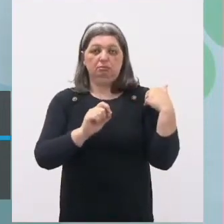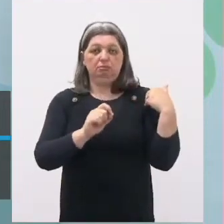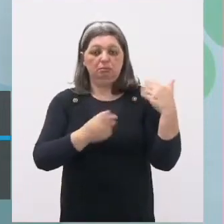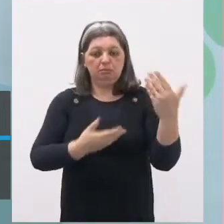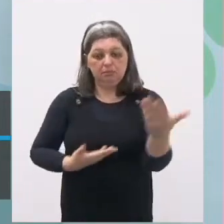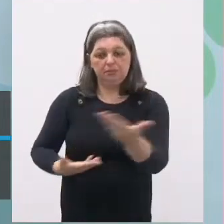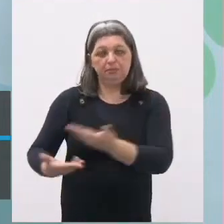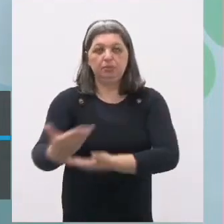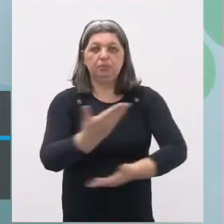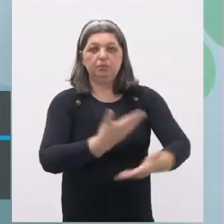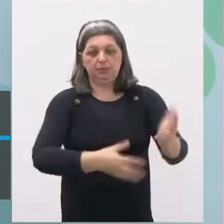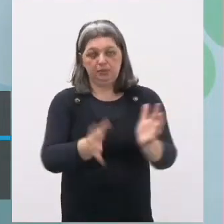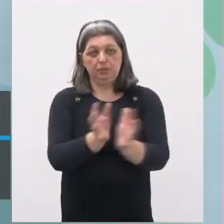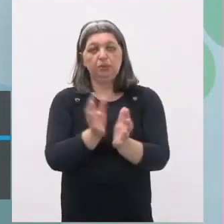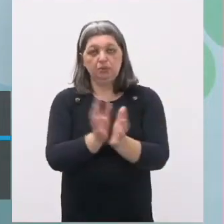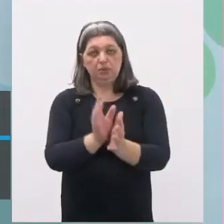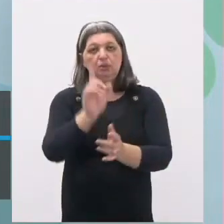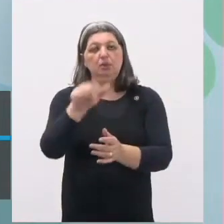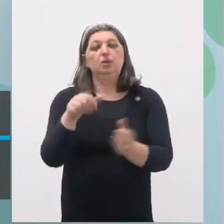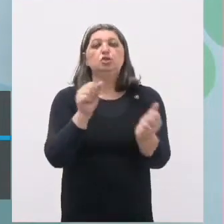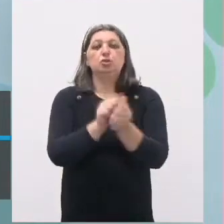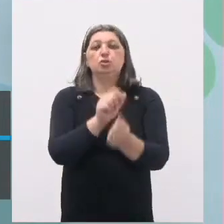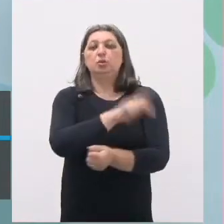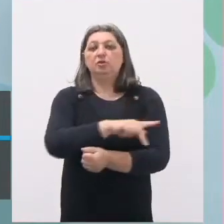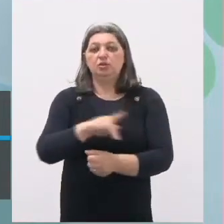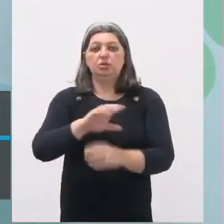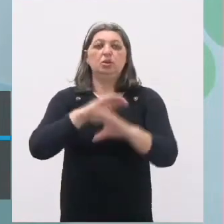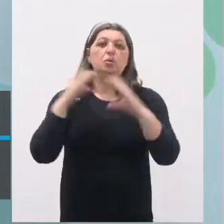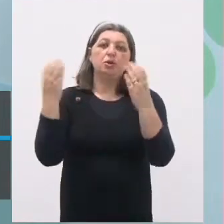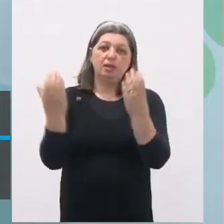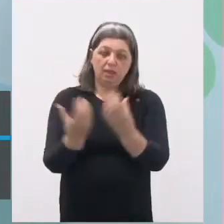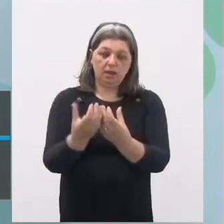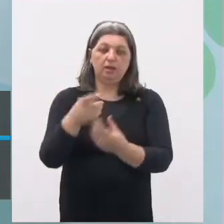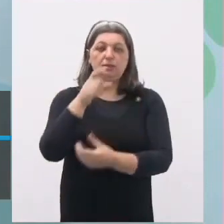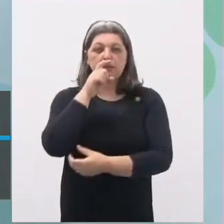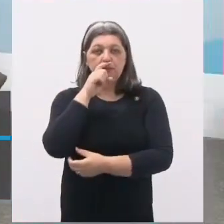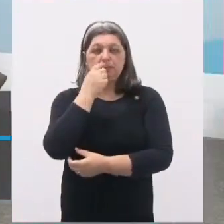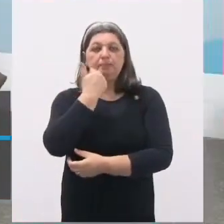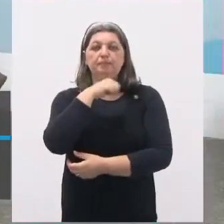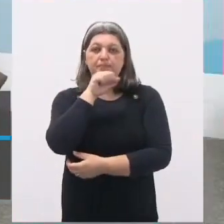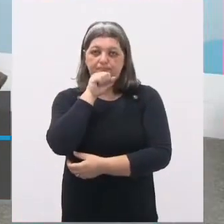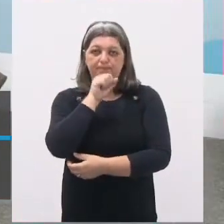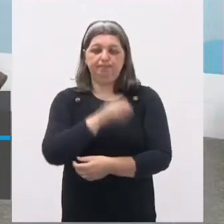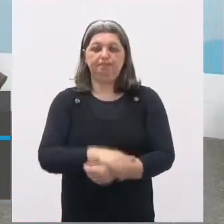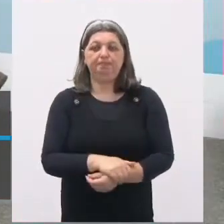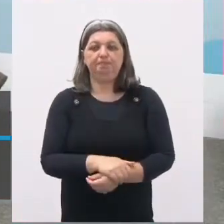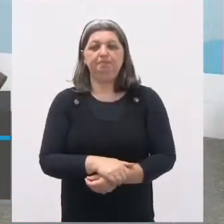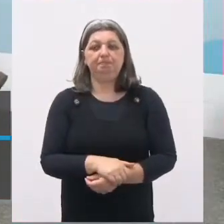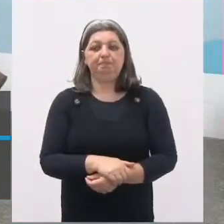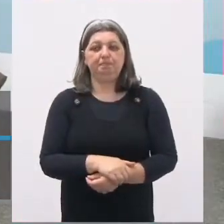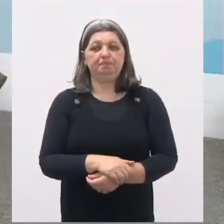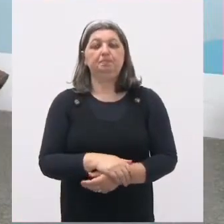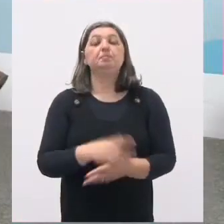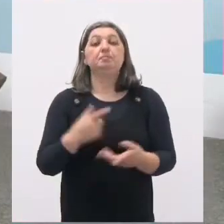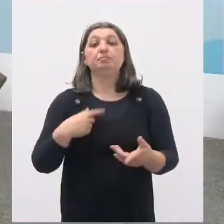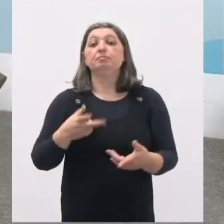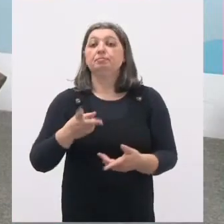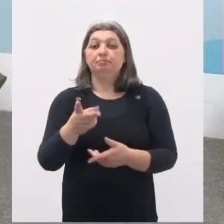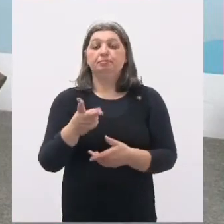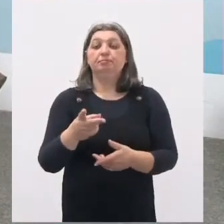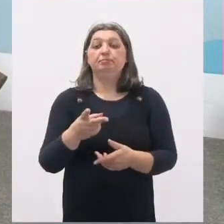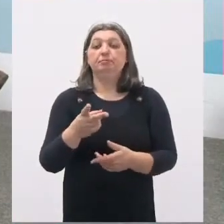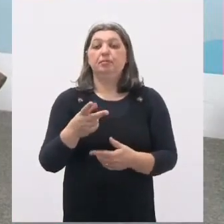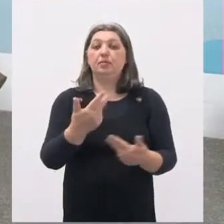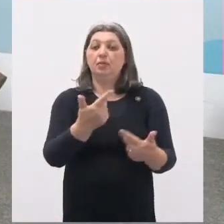conjunto, né, junto com os professores, a comunidade e os pais. Então, para a gente dar continuidade aqui, nós vamos falar de mais um